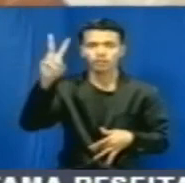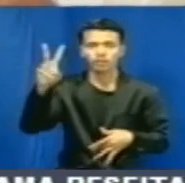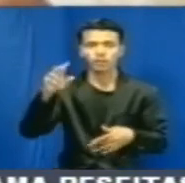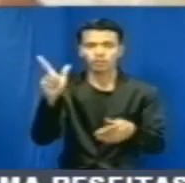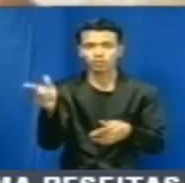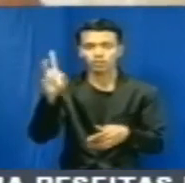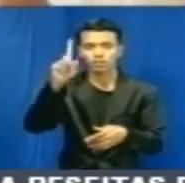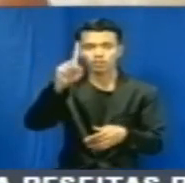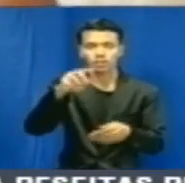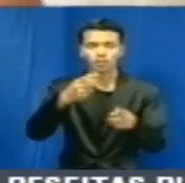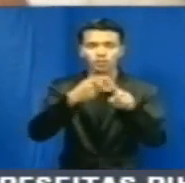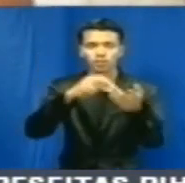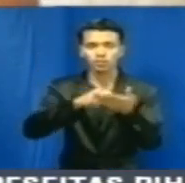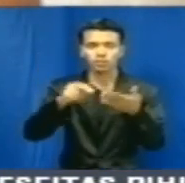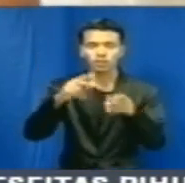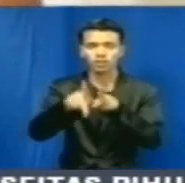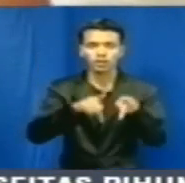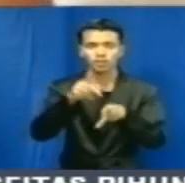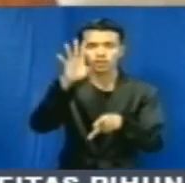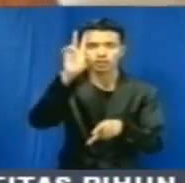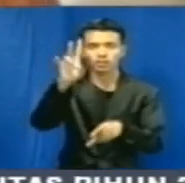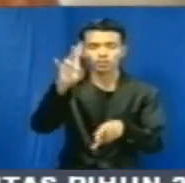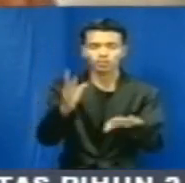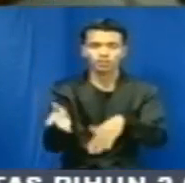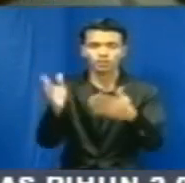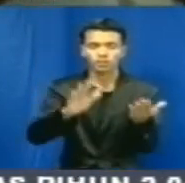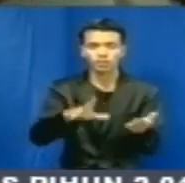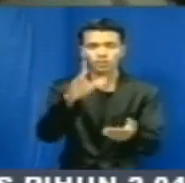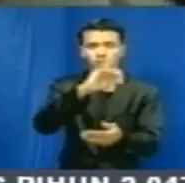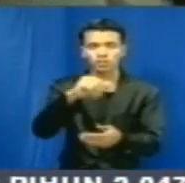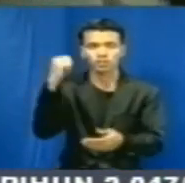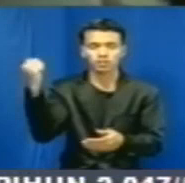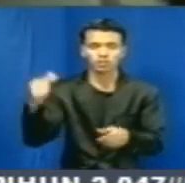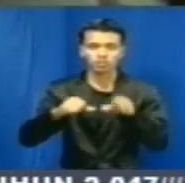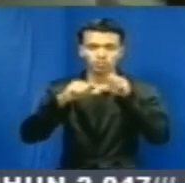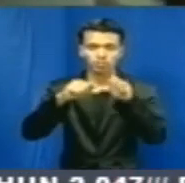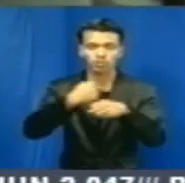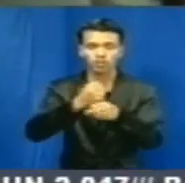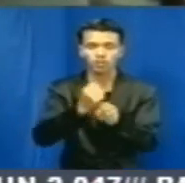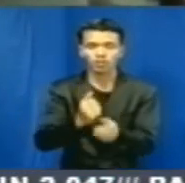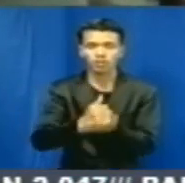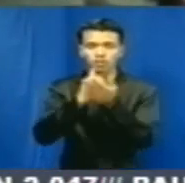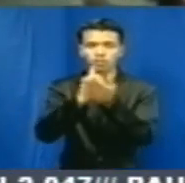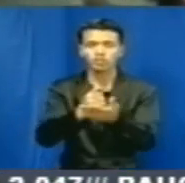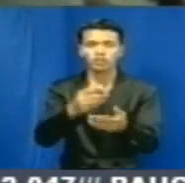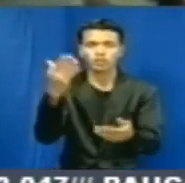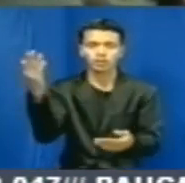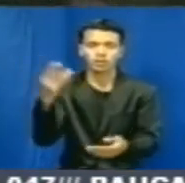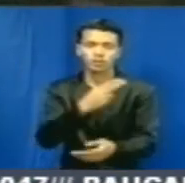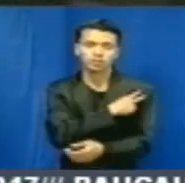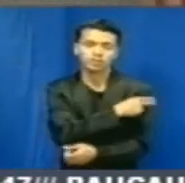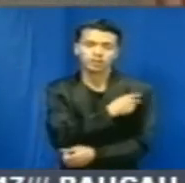Husi numero nee, sidadaung na inghitu makalakon vida. No Siracelo continua halau tratamento e a facilidade de